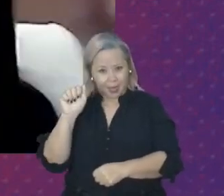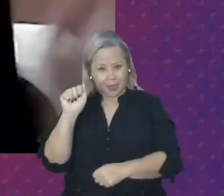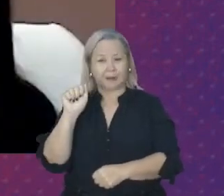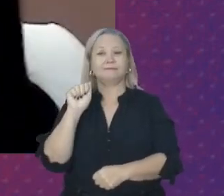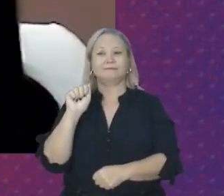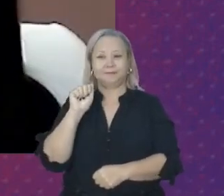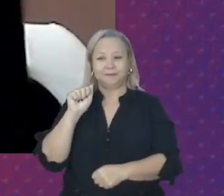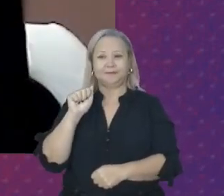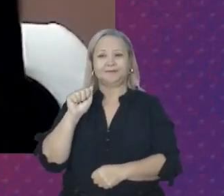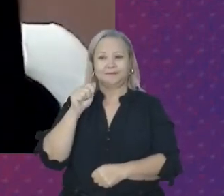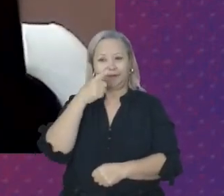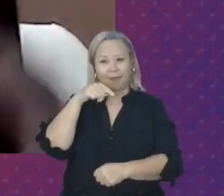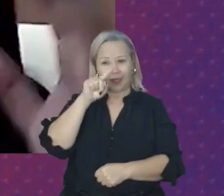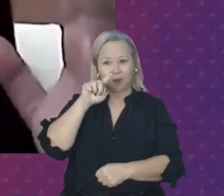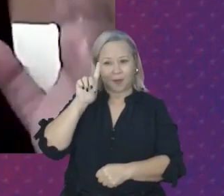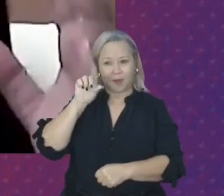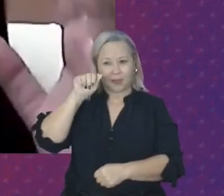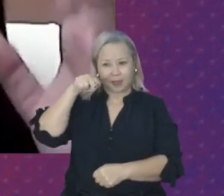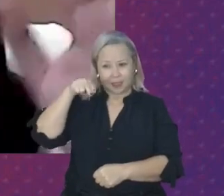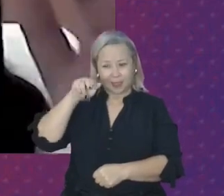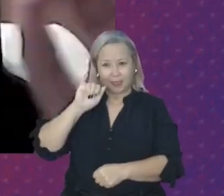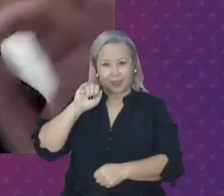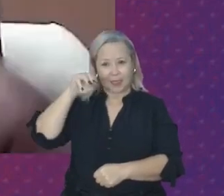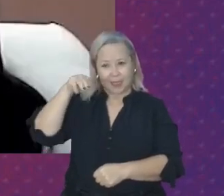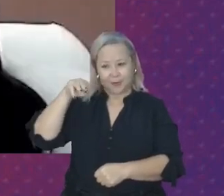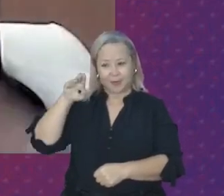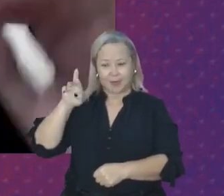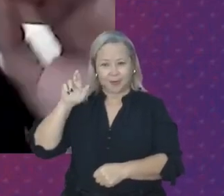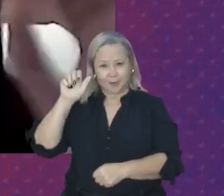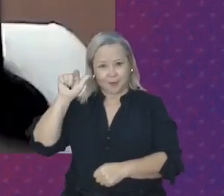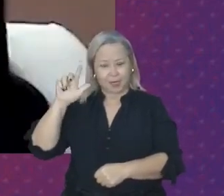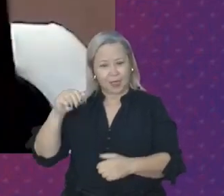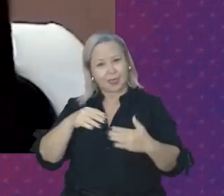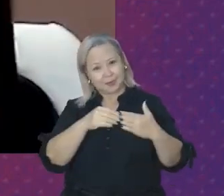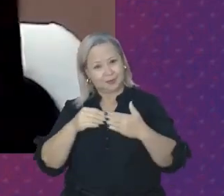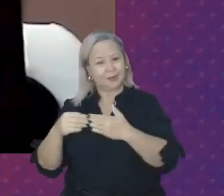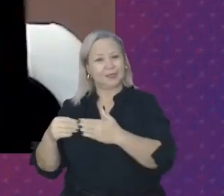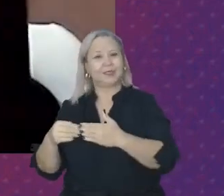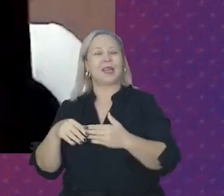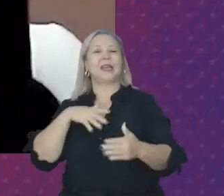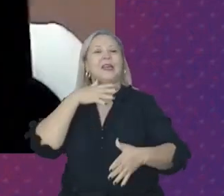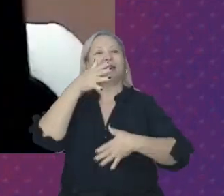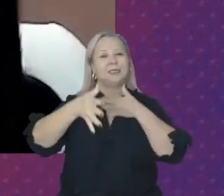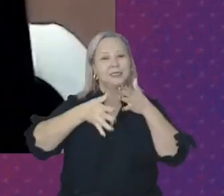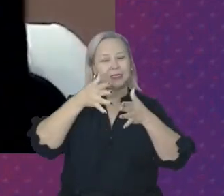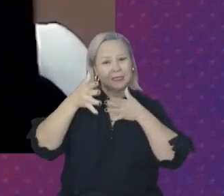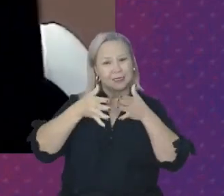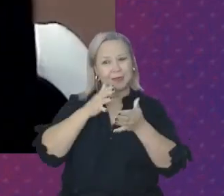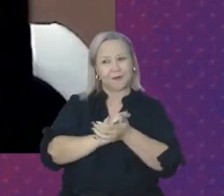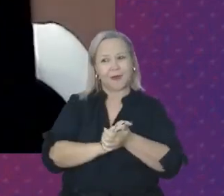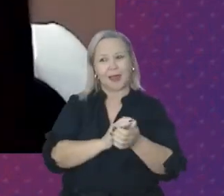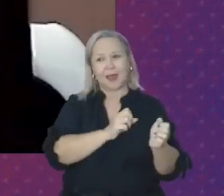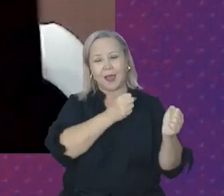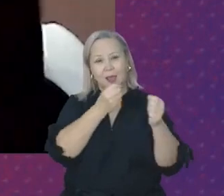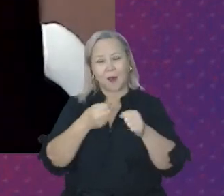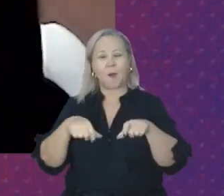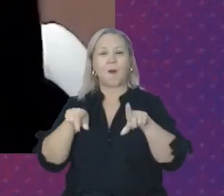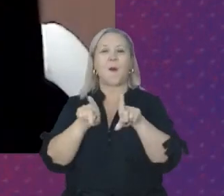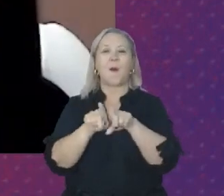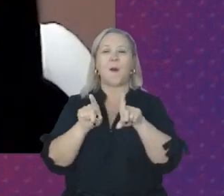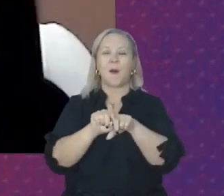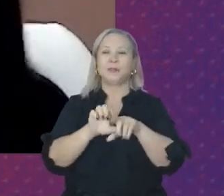@DaniMBraga, @DaniMBraga. Me segue lá, a gente se fala, você pode,